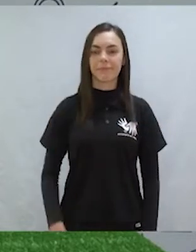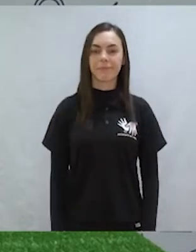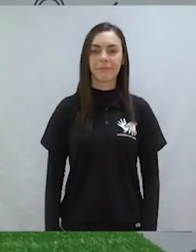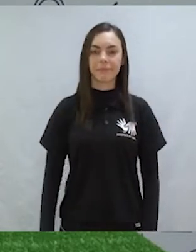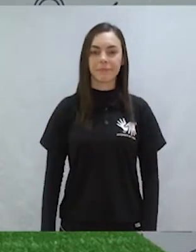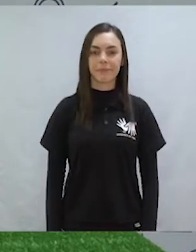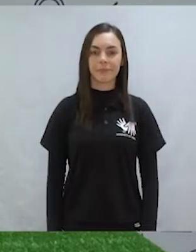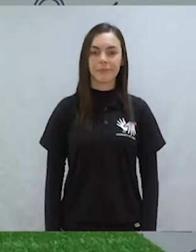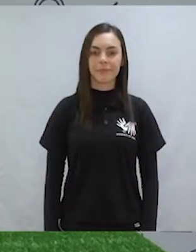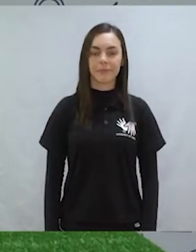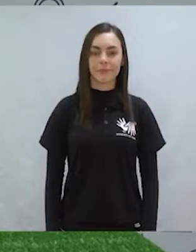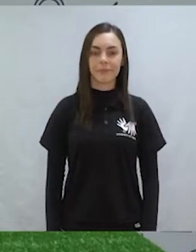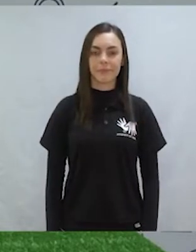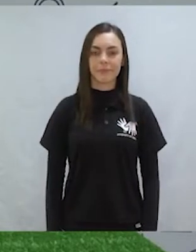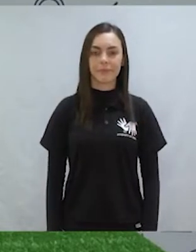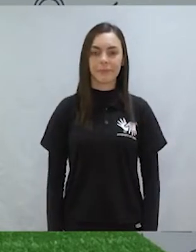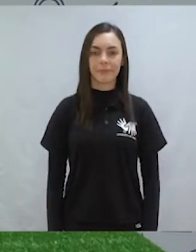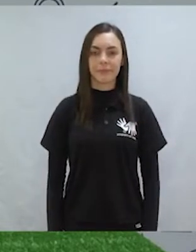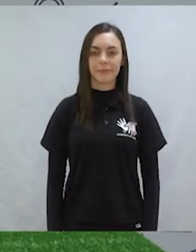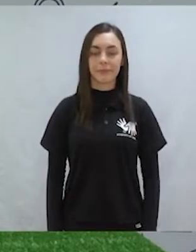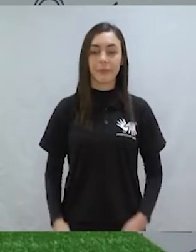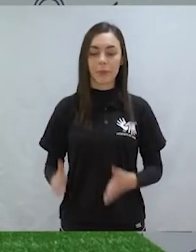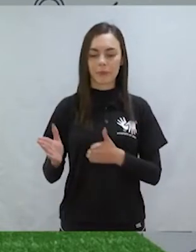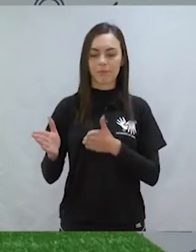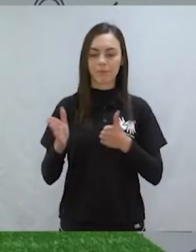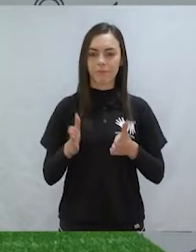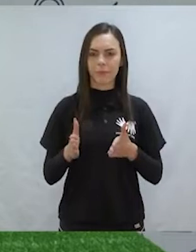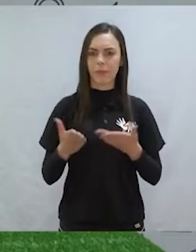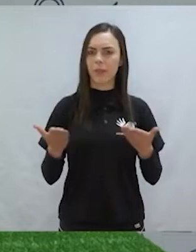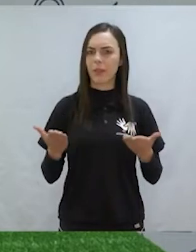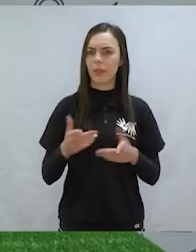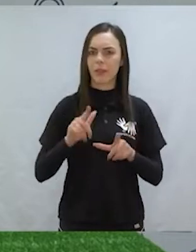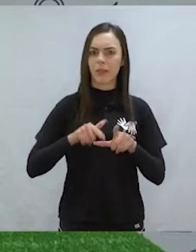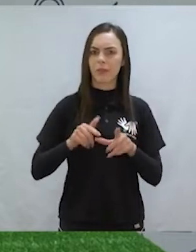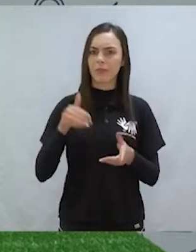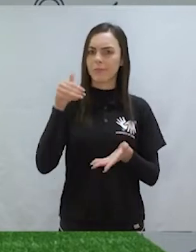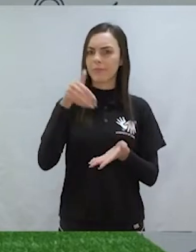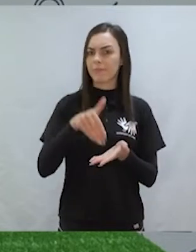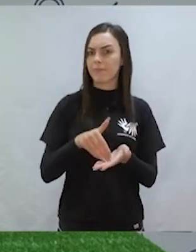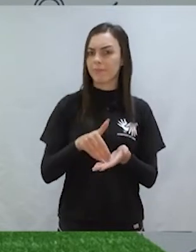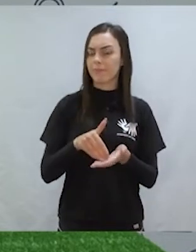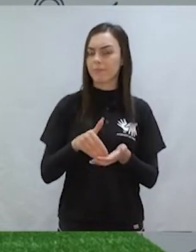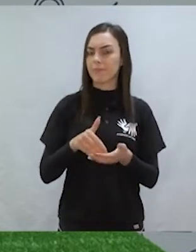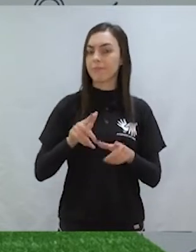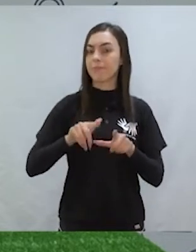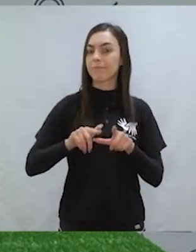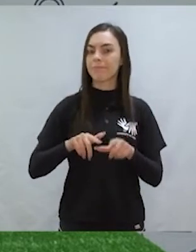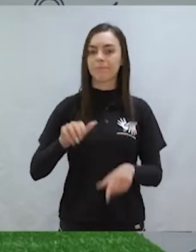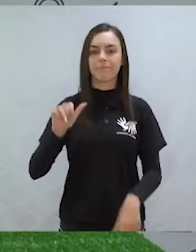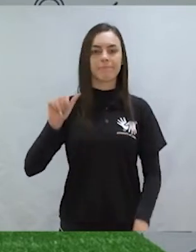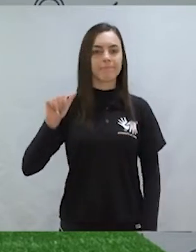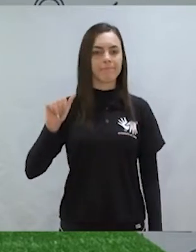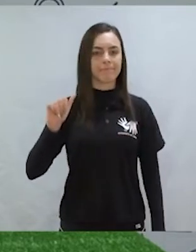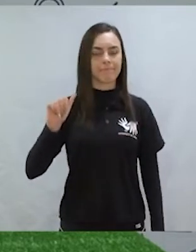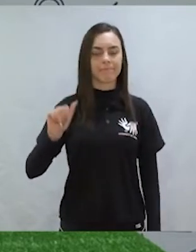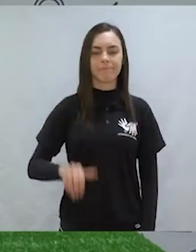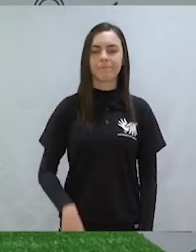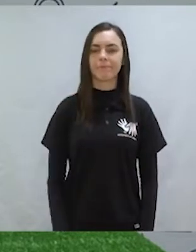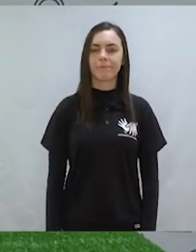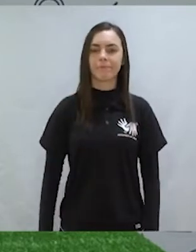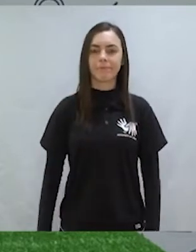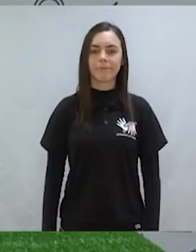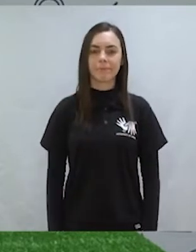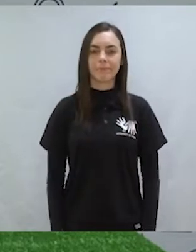Aqui ao ladinho da letra E. E para nós terminarmos, a letra A.